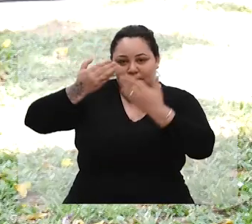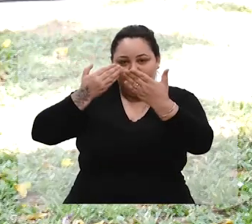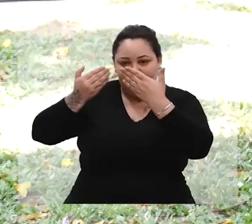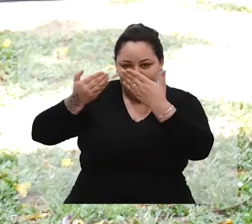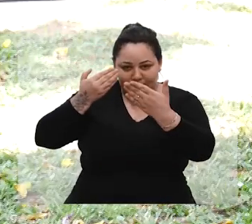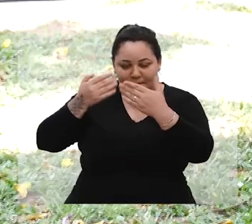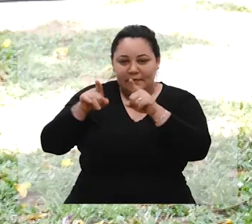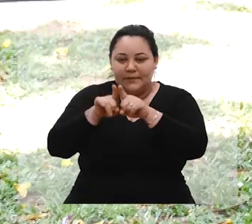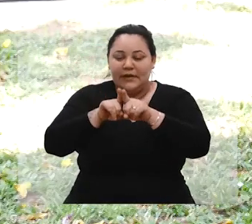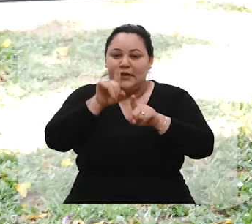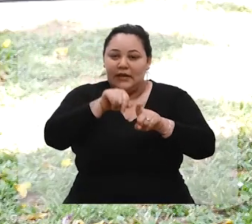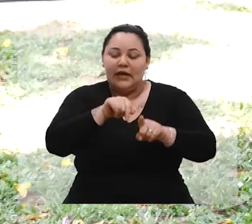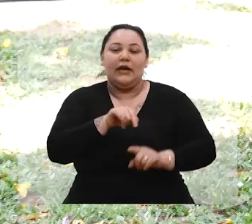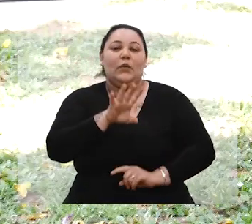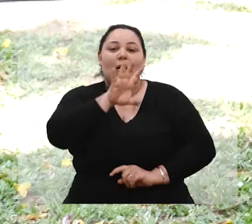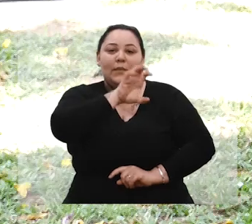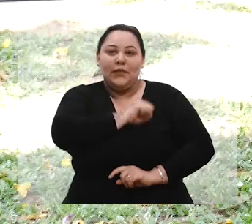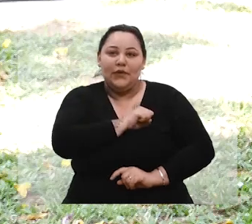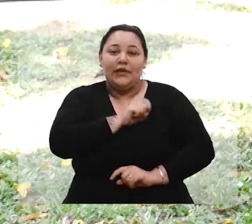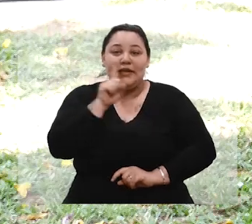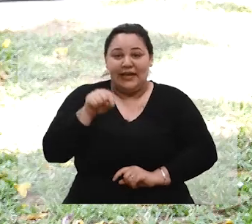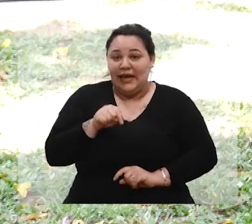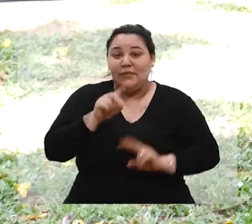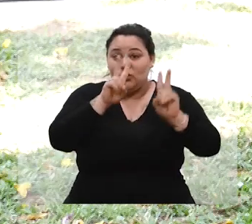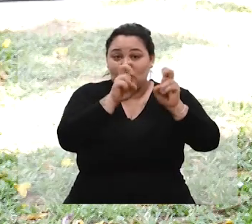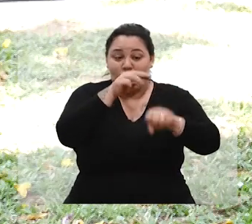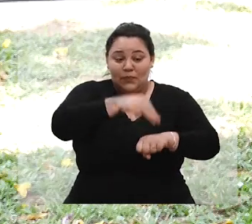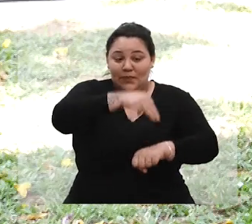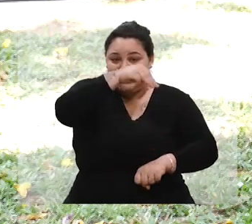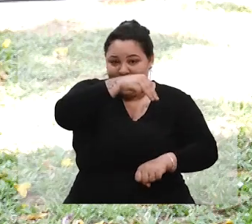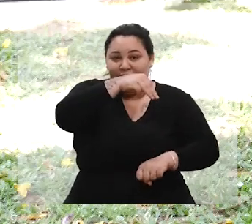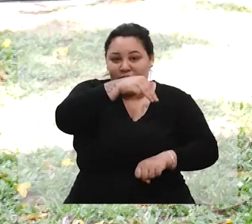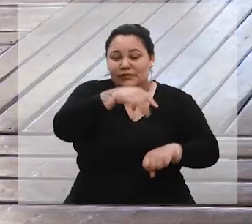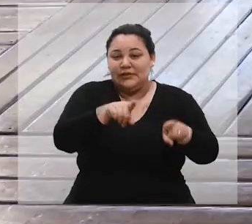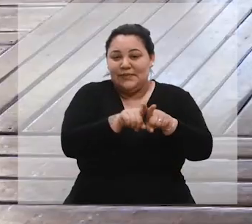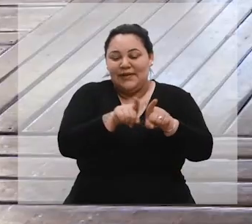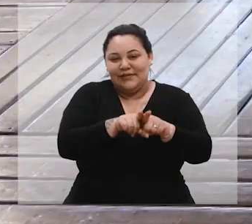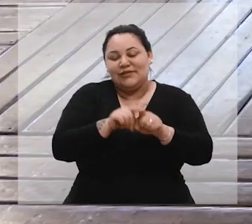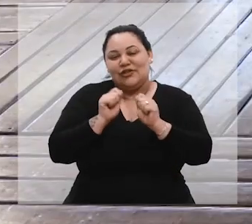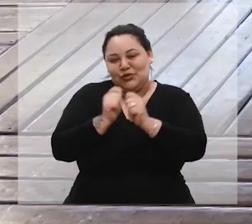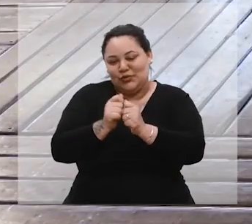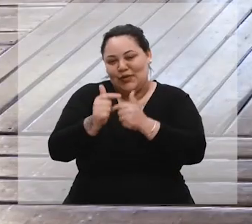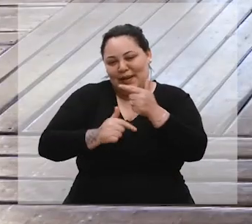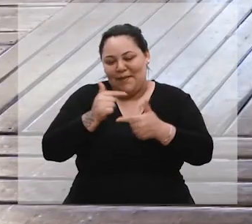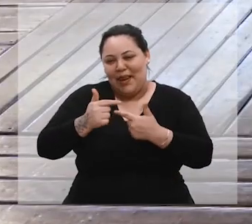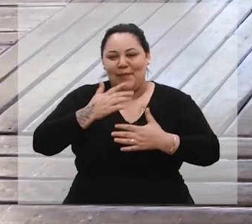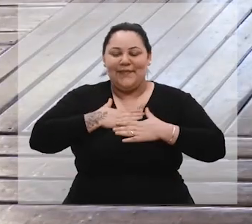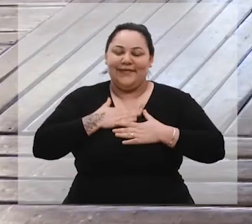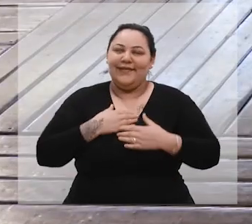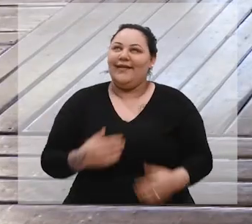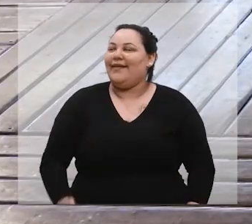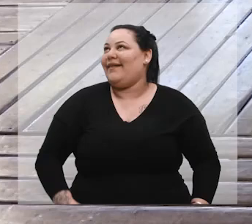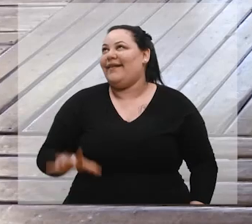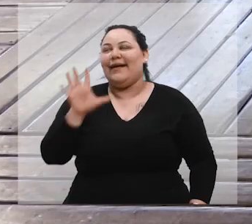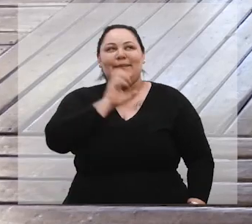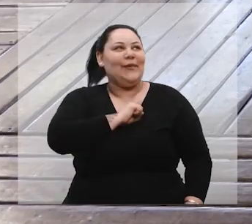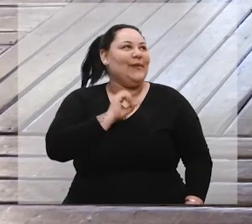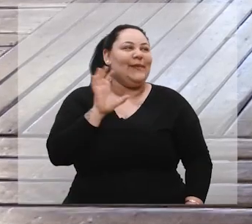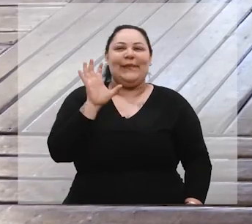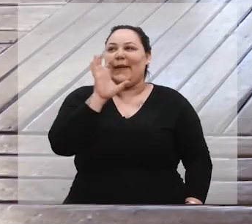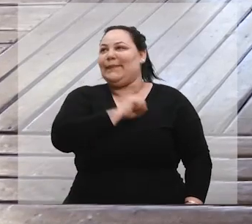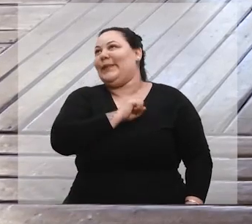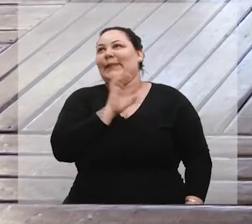daí efeito da minha dissertação de mestrado, que é publicado pela editora Juruá. O amor, né? O amor, esse tema